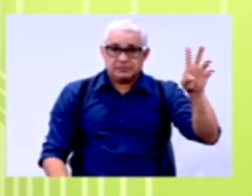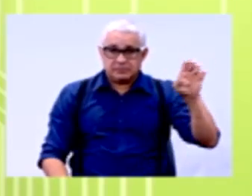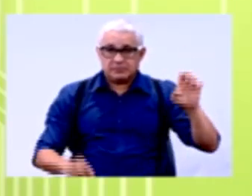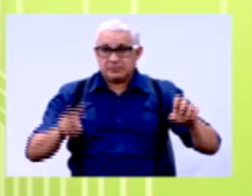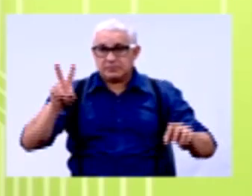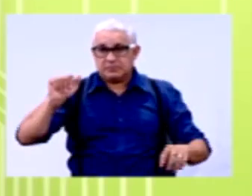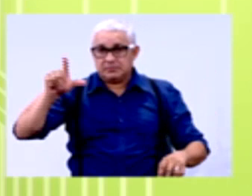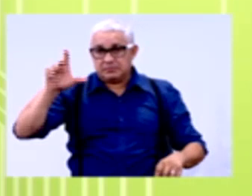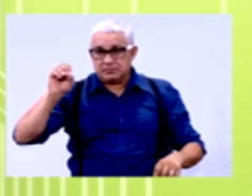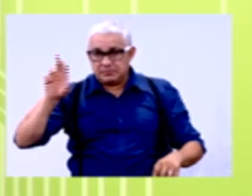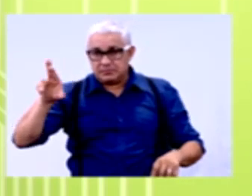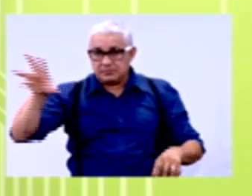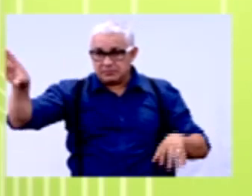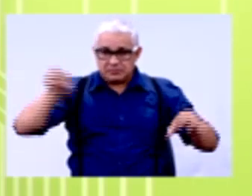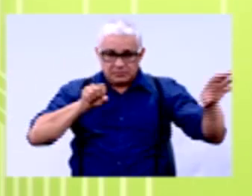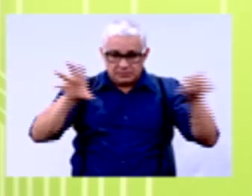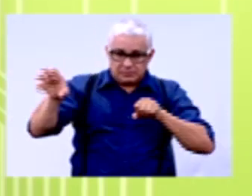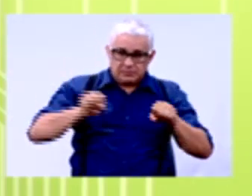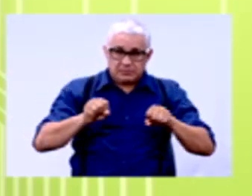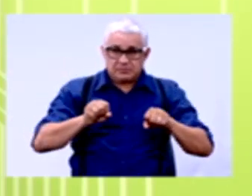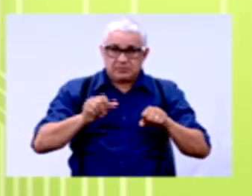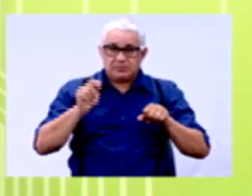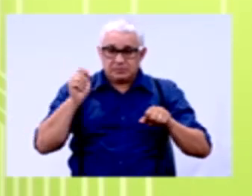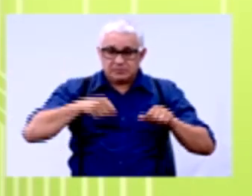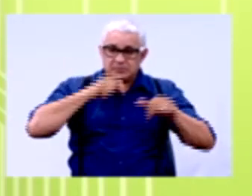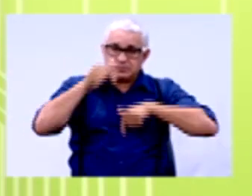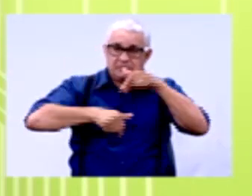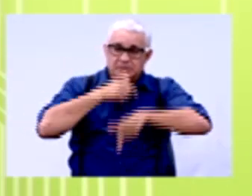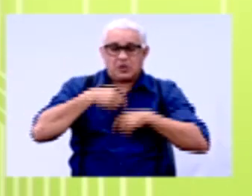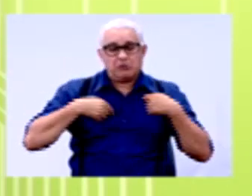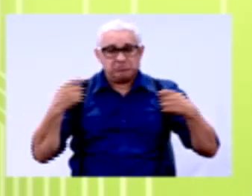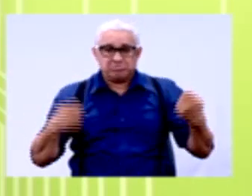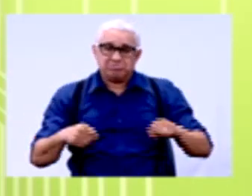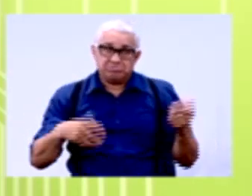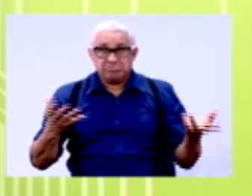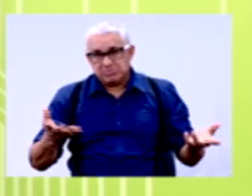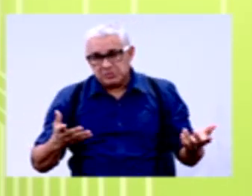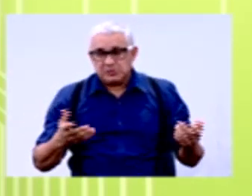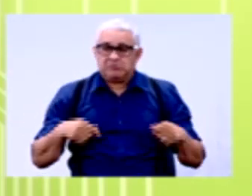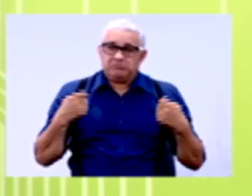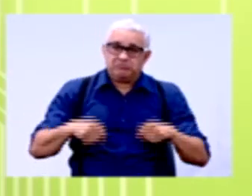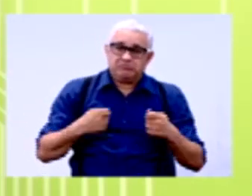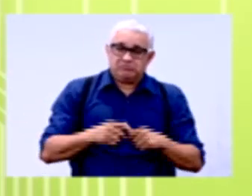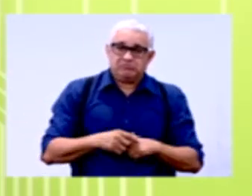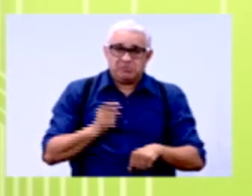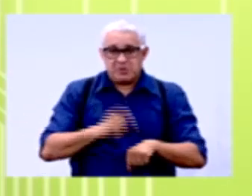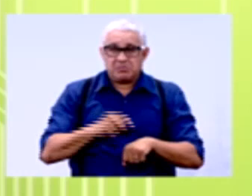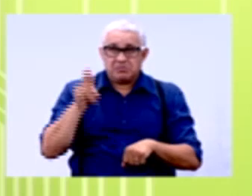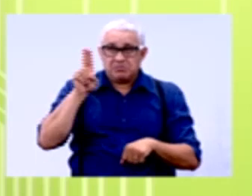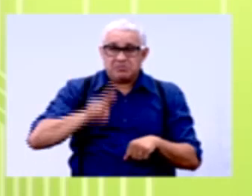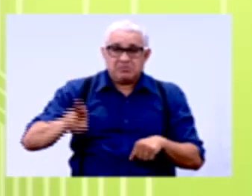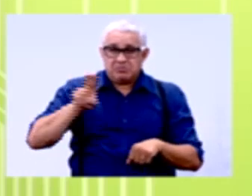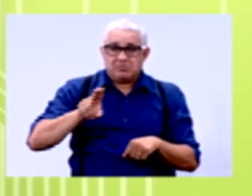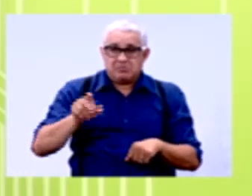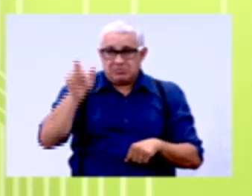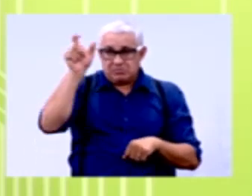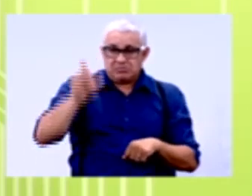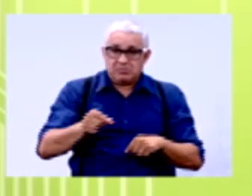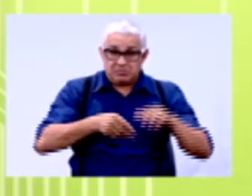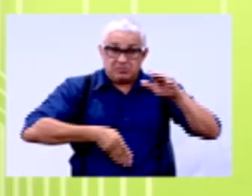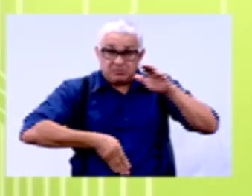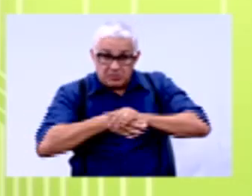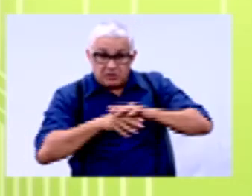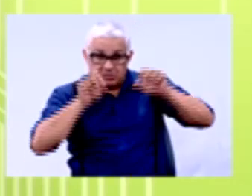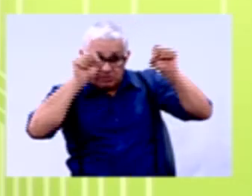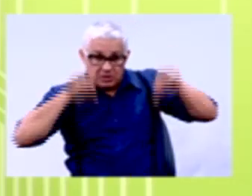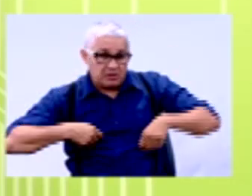informações, certo? E a gente consegue trabalhar. Eu preciso que no momento em que o usuário acessou o meu sistema, eu